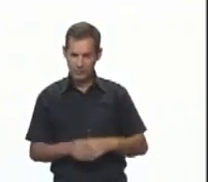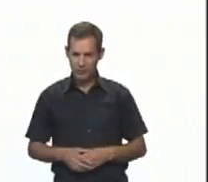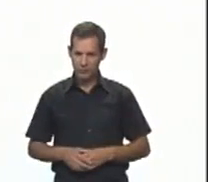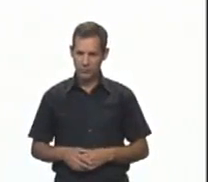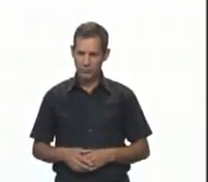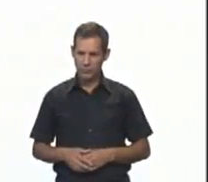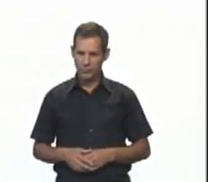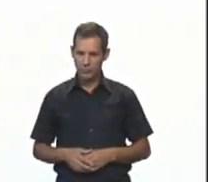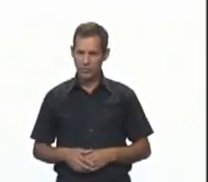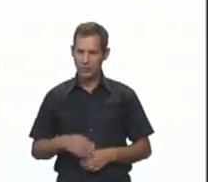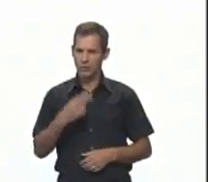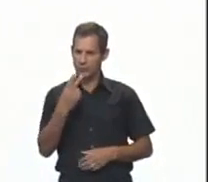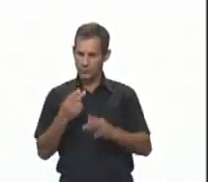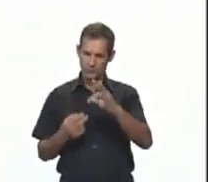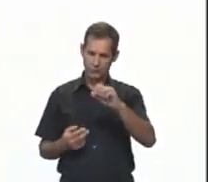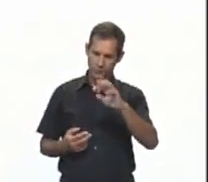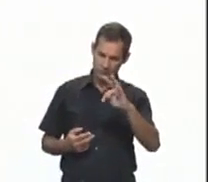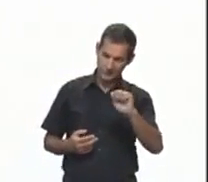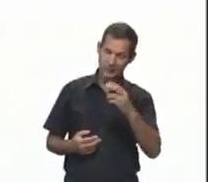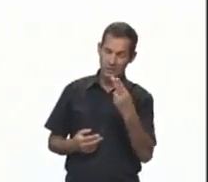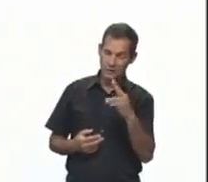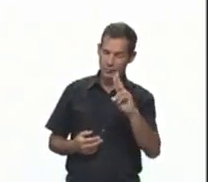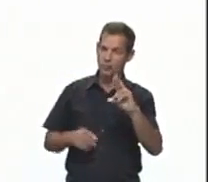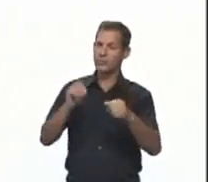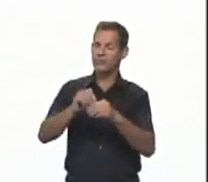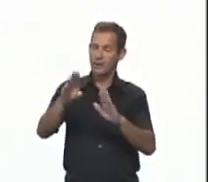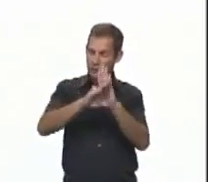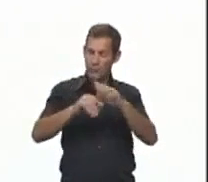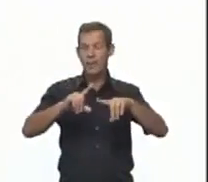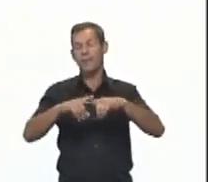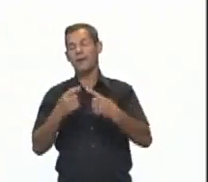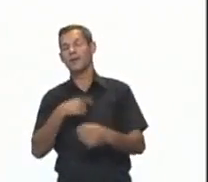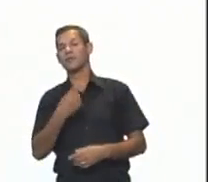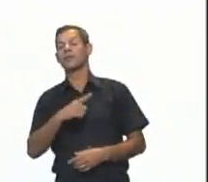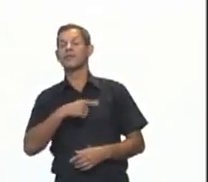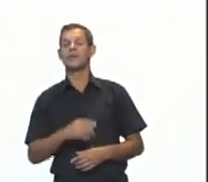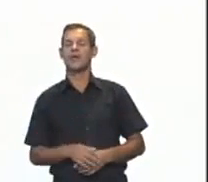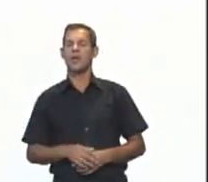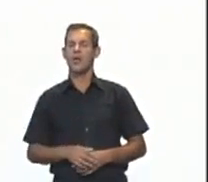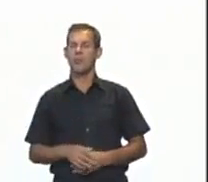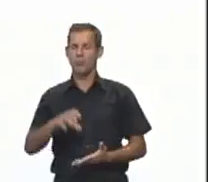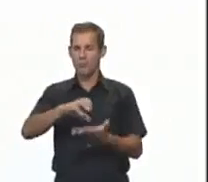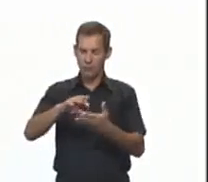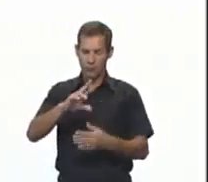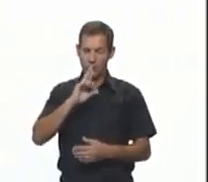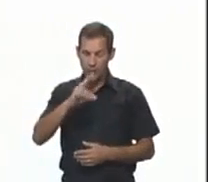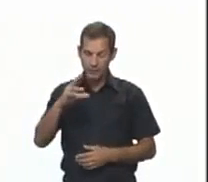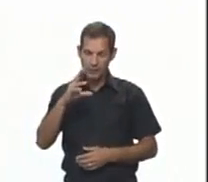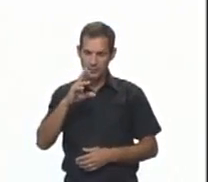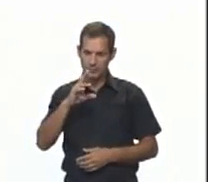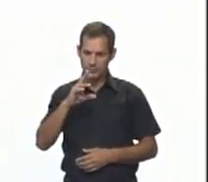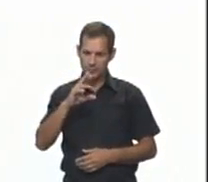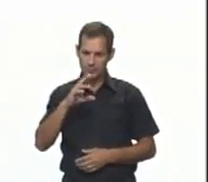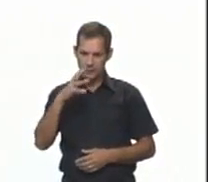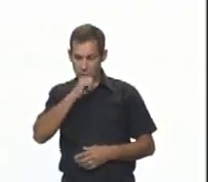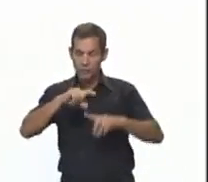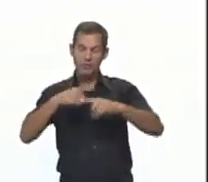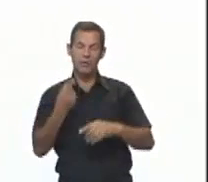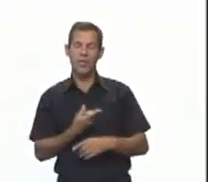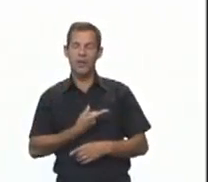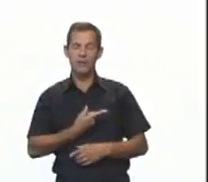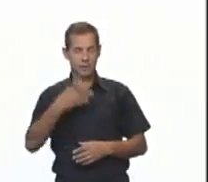o 2θ de u e faz aquele processo. Mas a gente tem uma forma rápida de resolver isso. A gente sabe